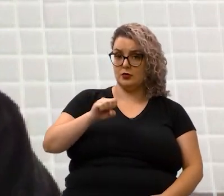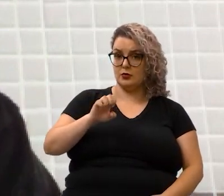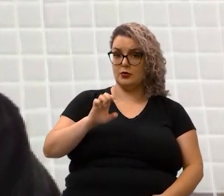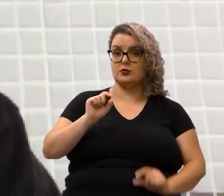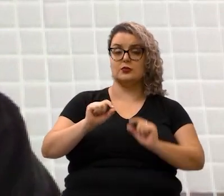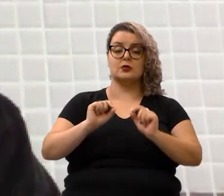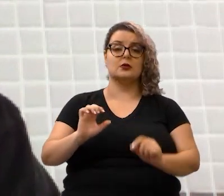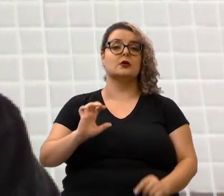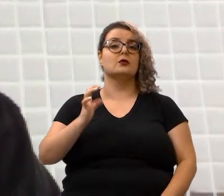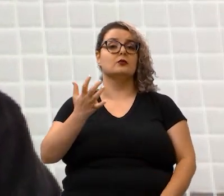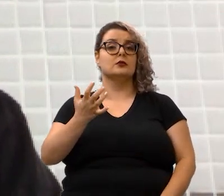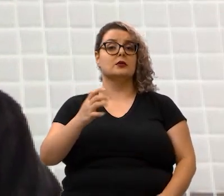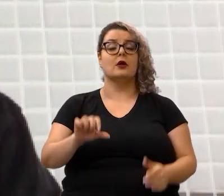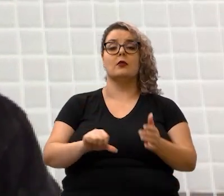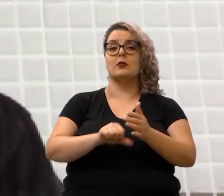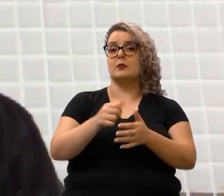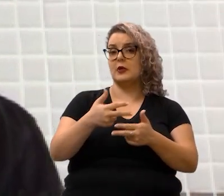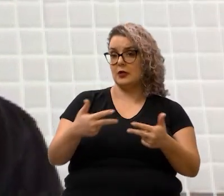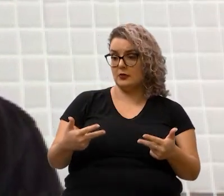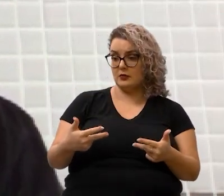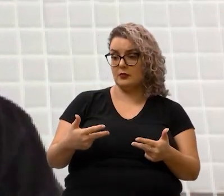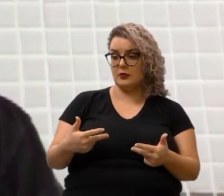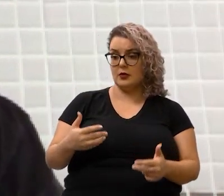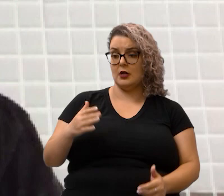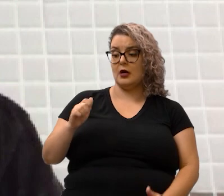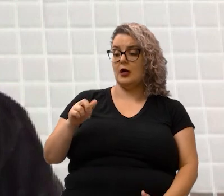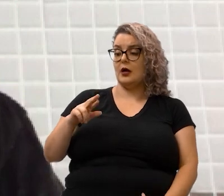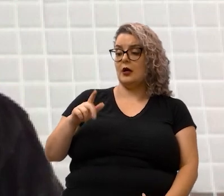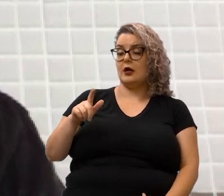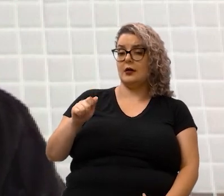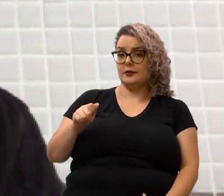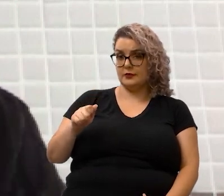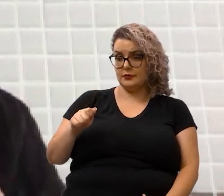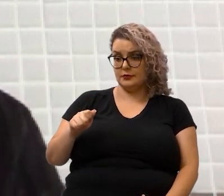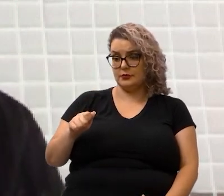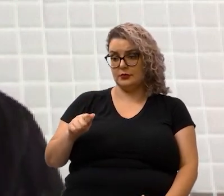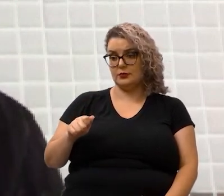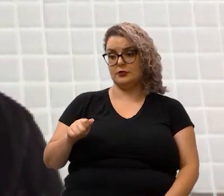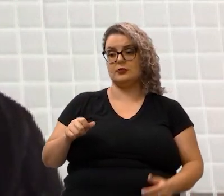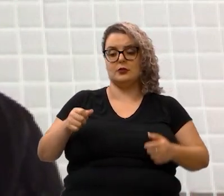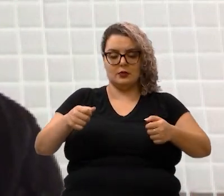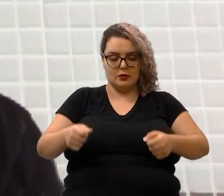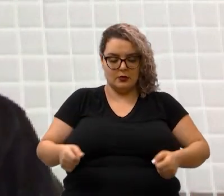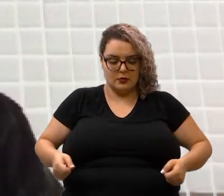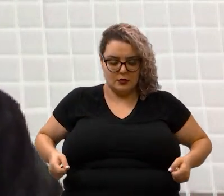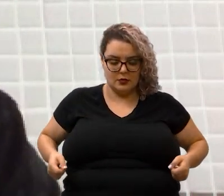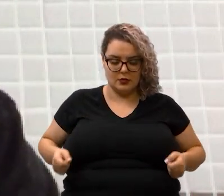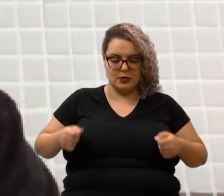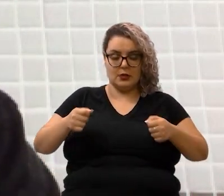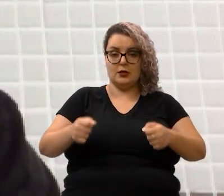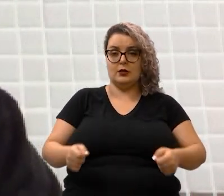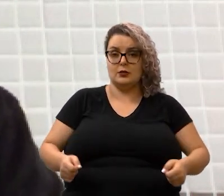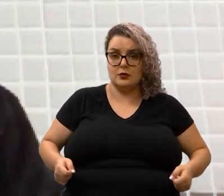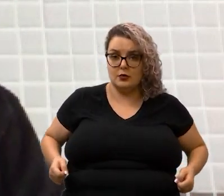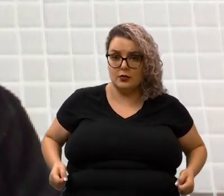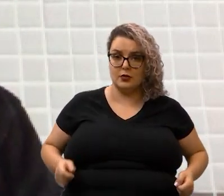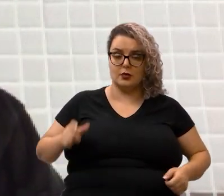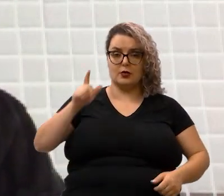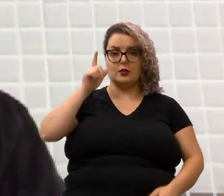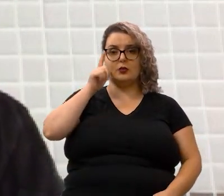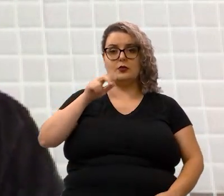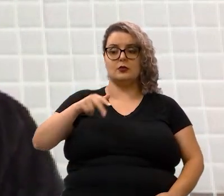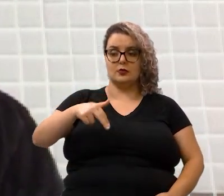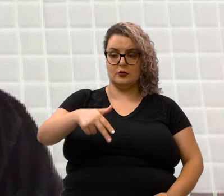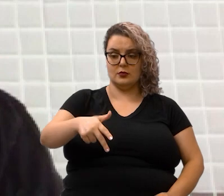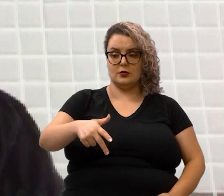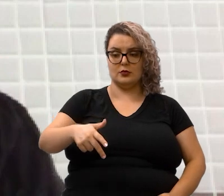têm necrose? Primeira coisa é tirar a carga, né? Você usa um par de muletas, você consegue andar,